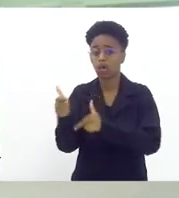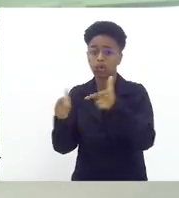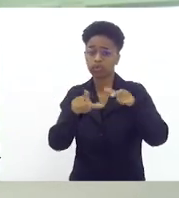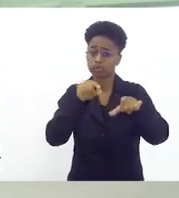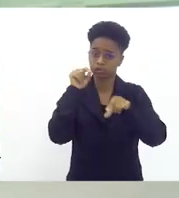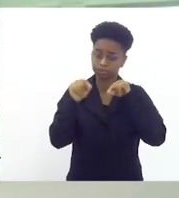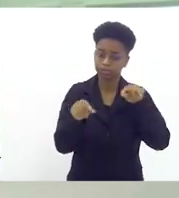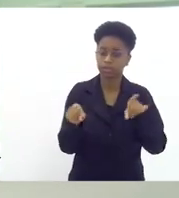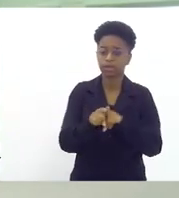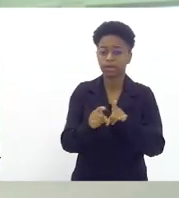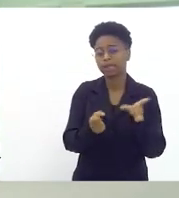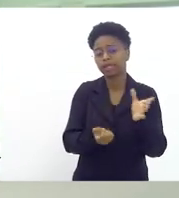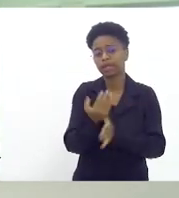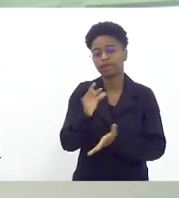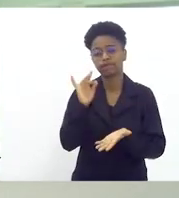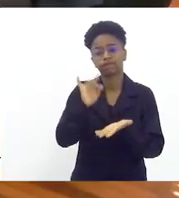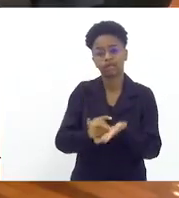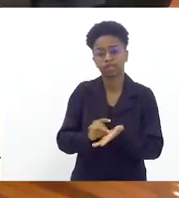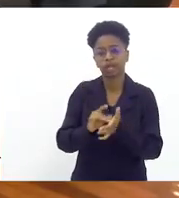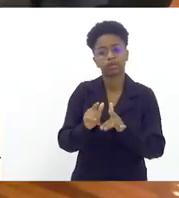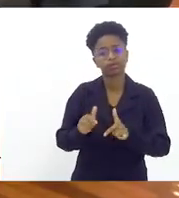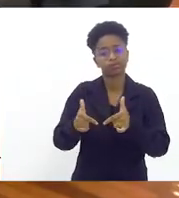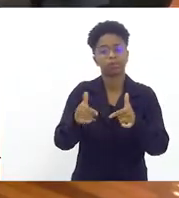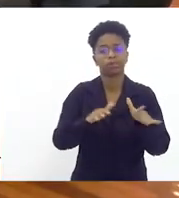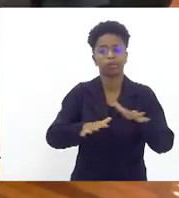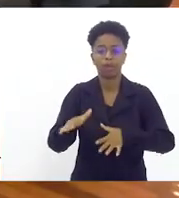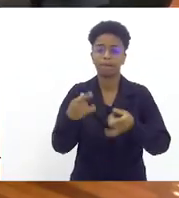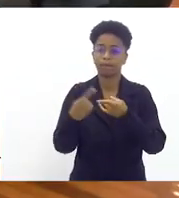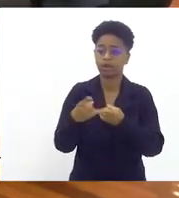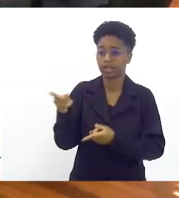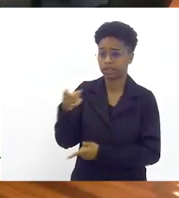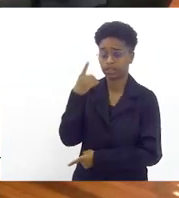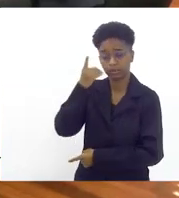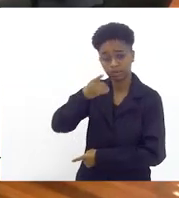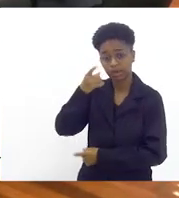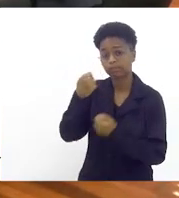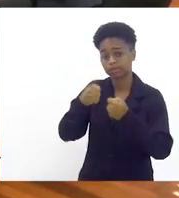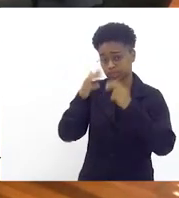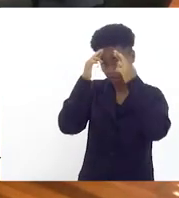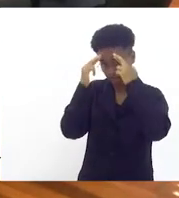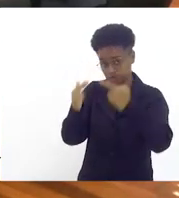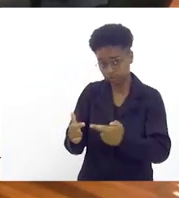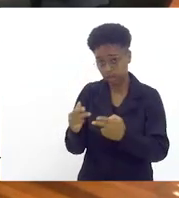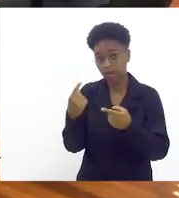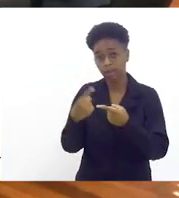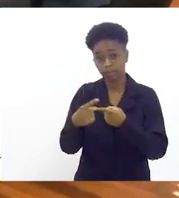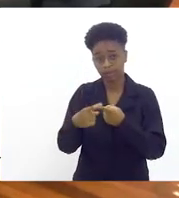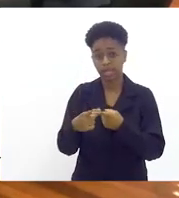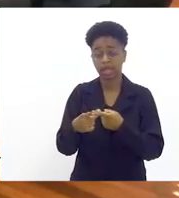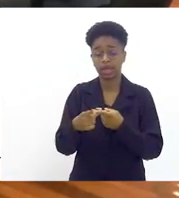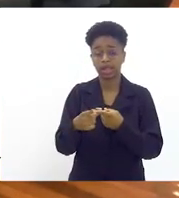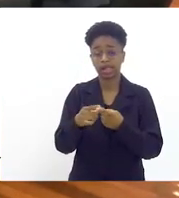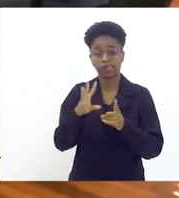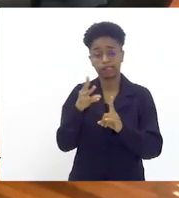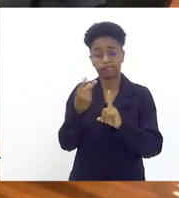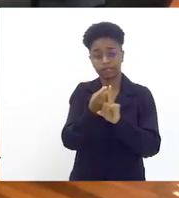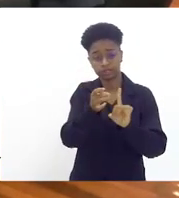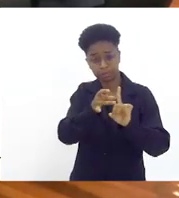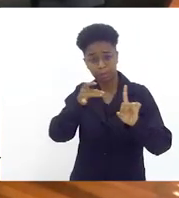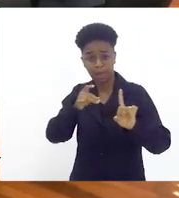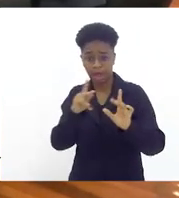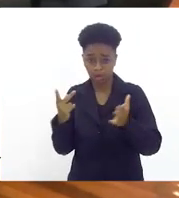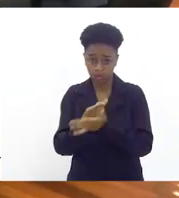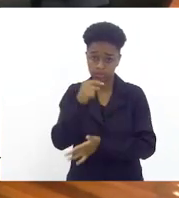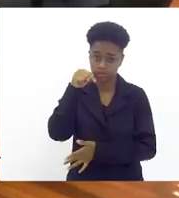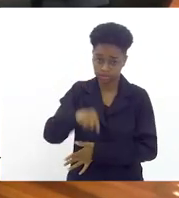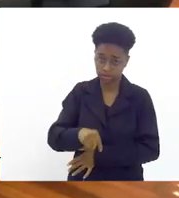Dani? Alternativas concretas, porque essa deputada precisa ser respeitada. Muita da transfobia que ela passa aqui na Alerj é